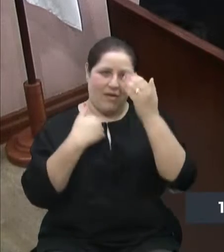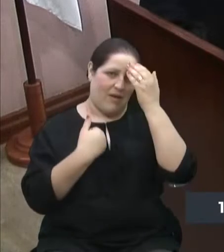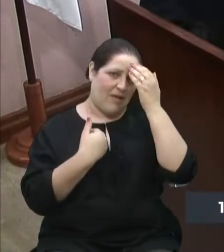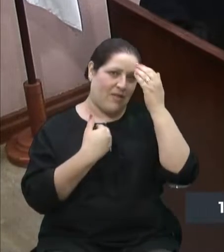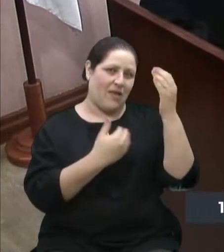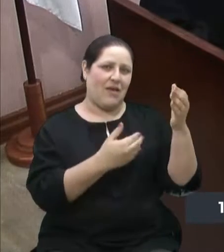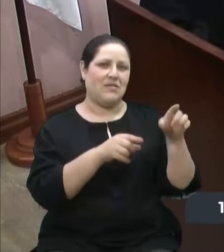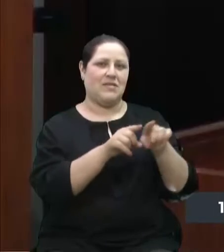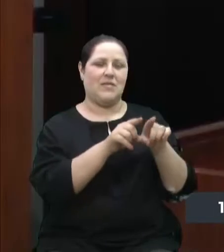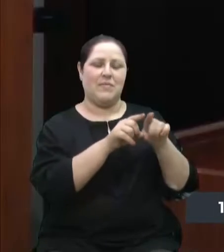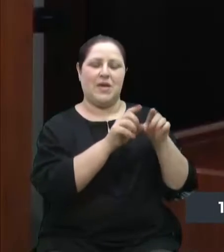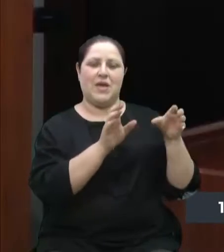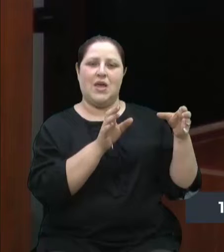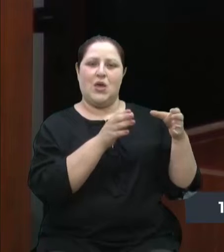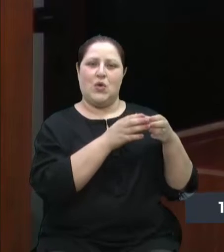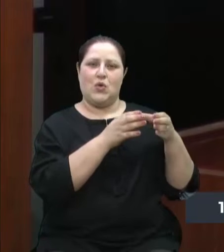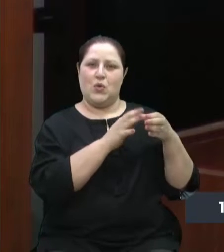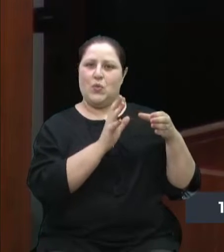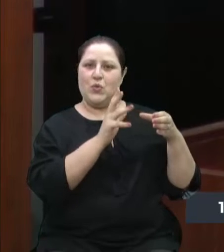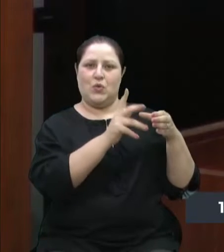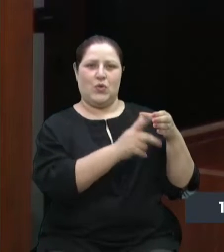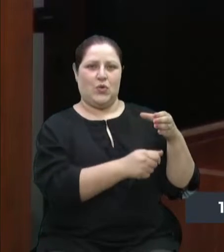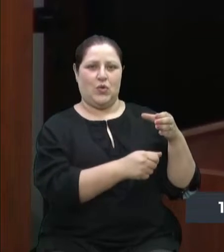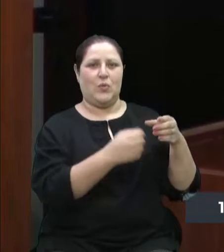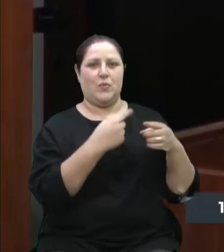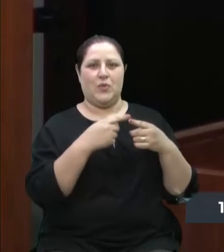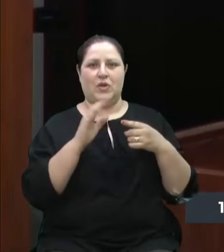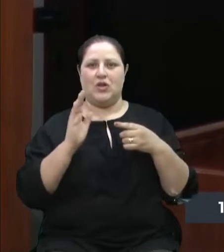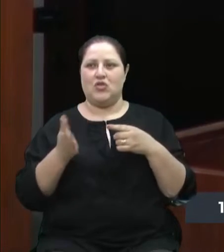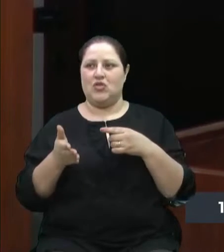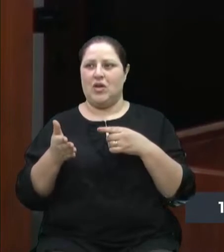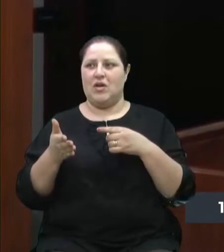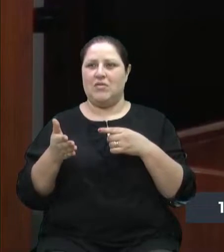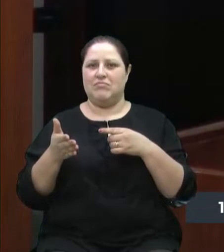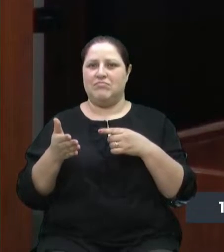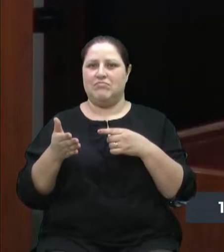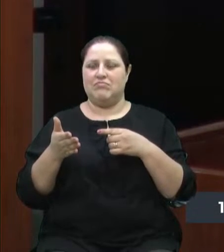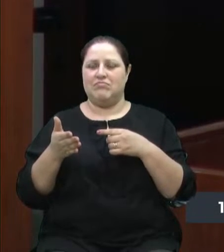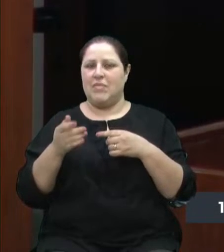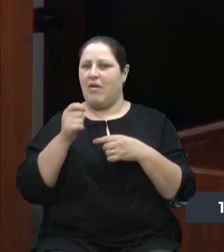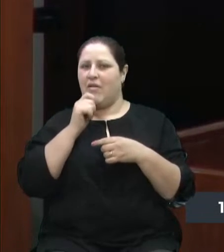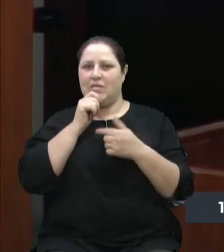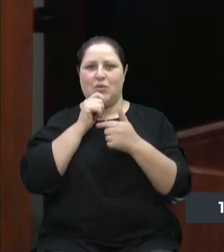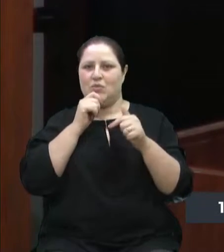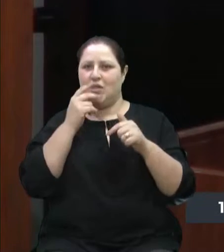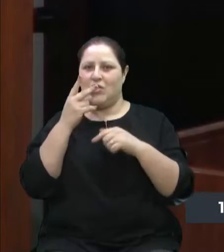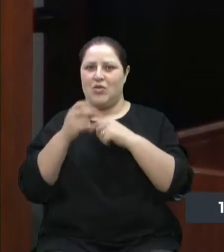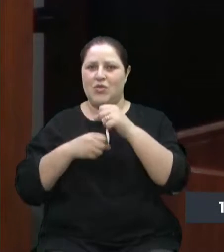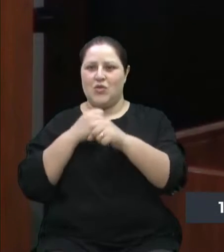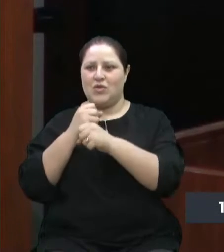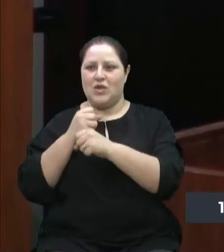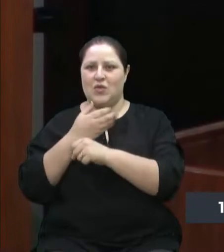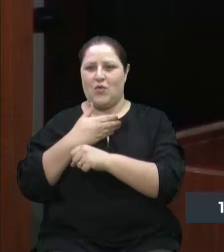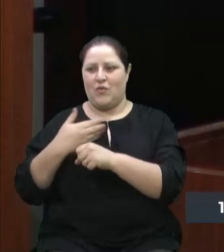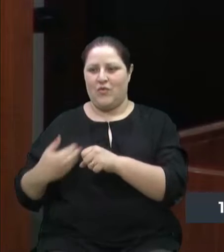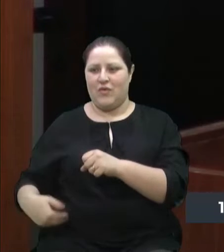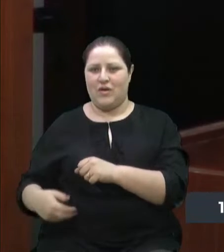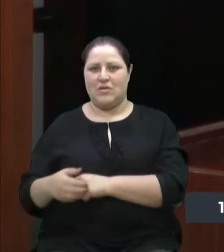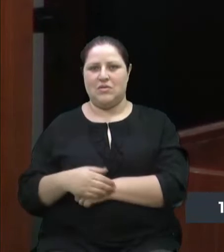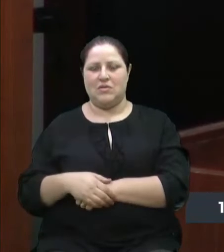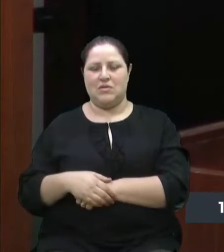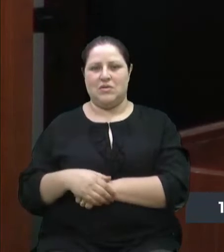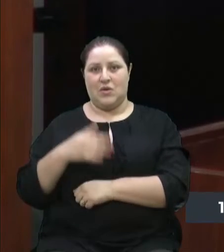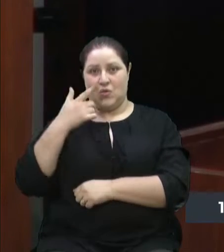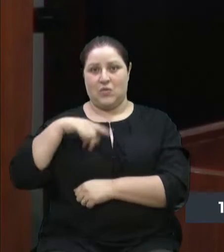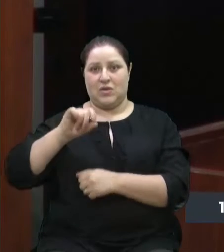equipe, porque em menos de 2 anos de governo, né, eles já conseguiram fazer algo que não foi feito nos últimos 10 anos. Né?